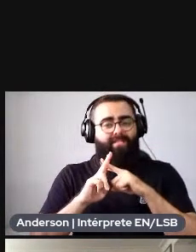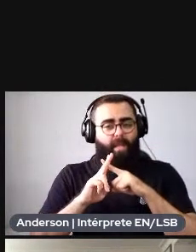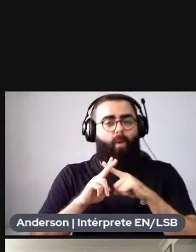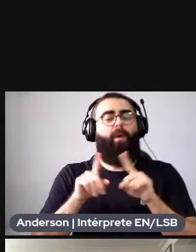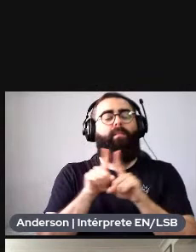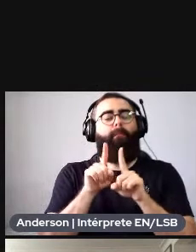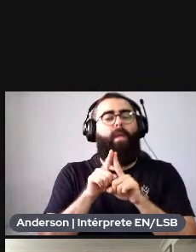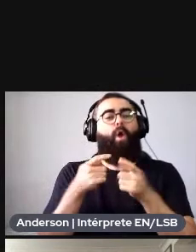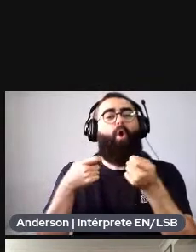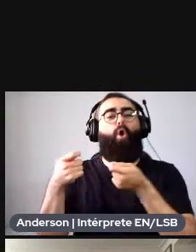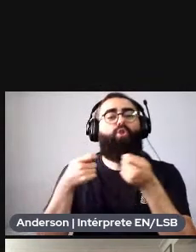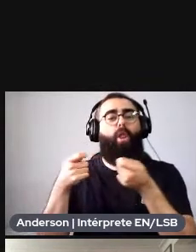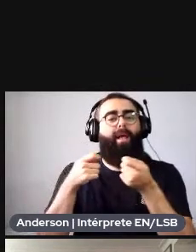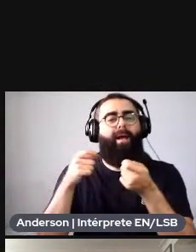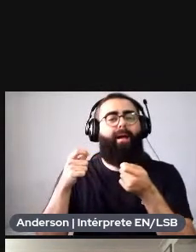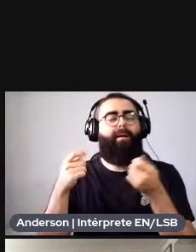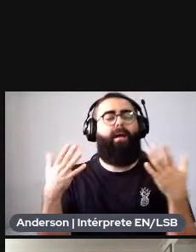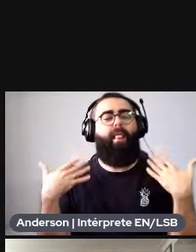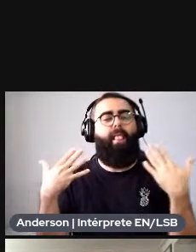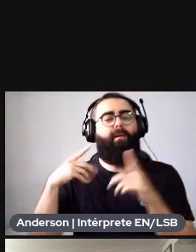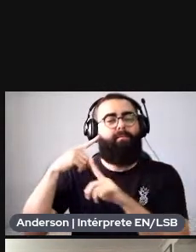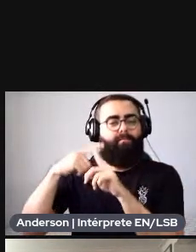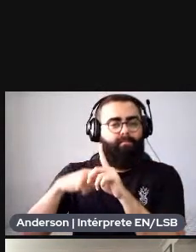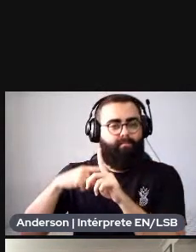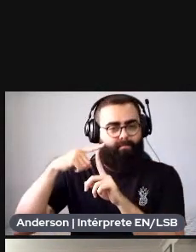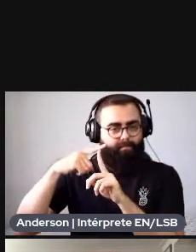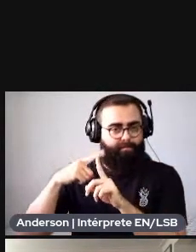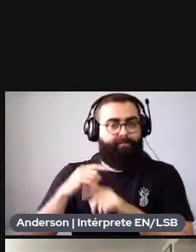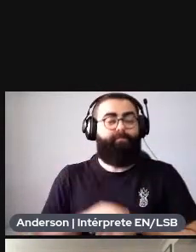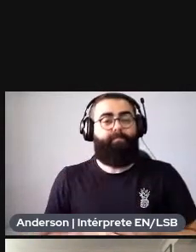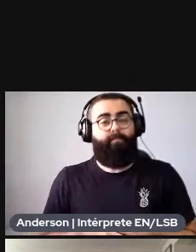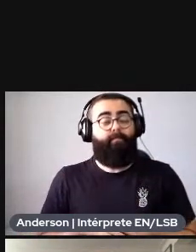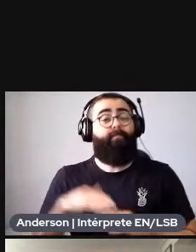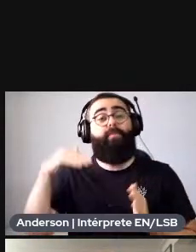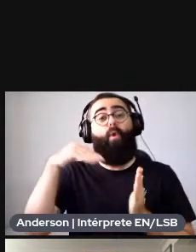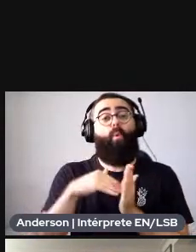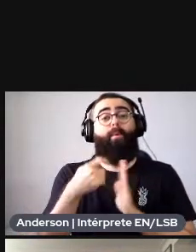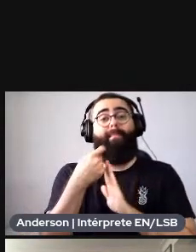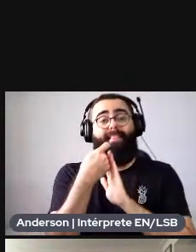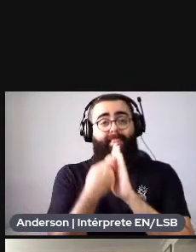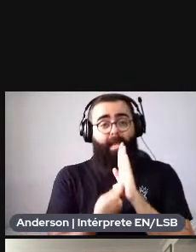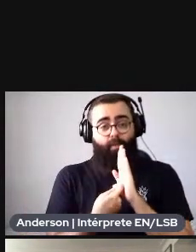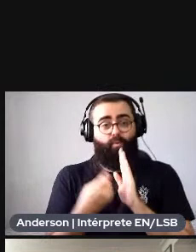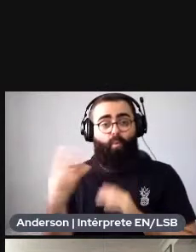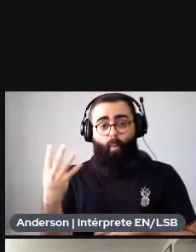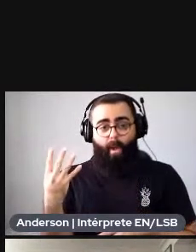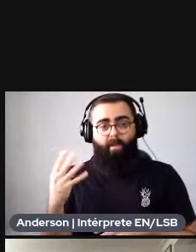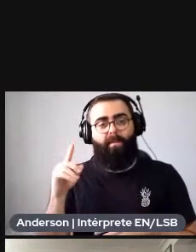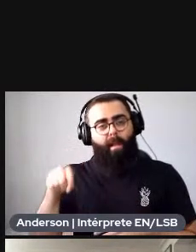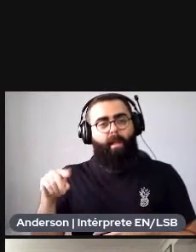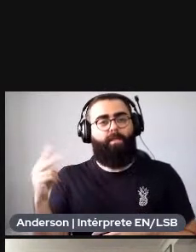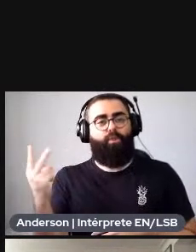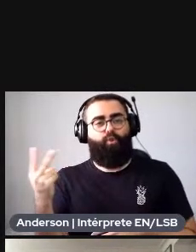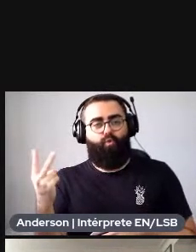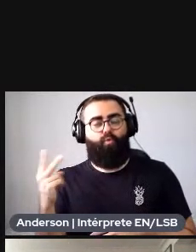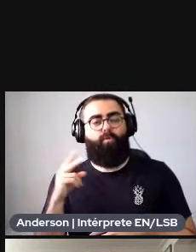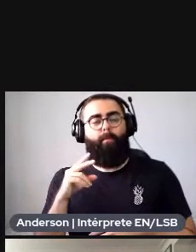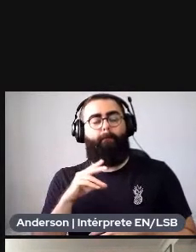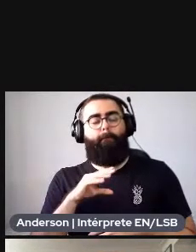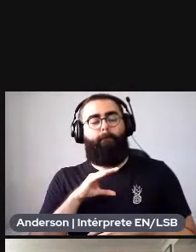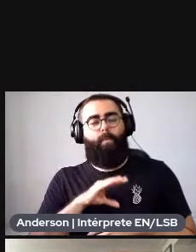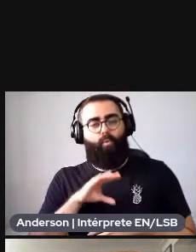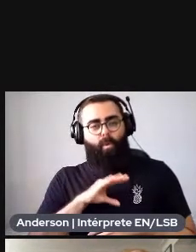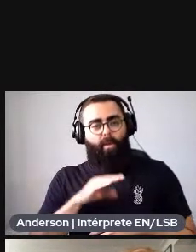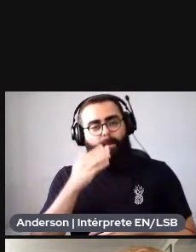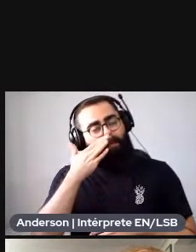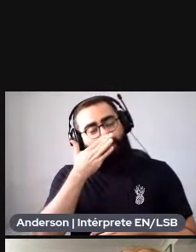desejada. E, por fim, o texto número 4, um segundo texto em português. Portanto, 2 textos em inglês, 2 textos em